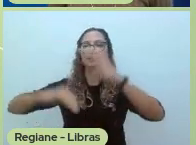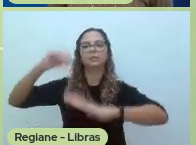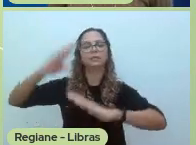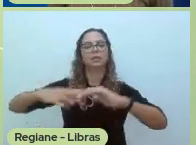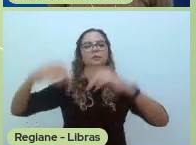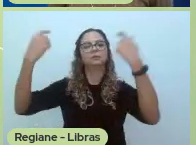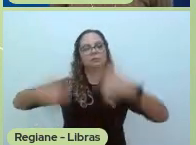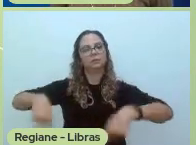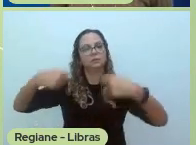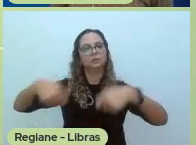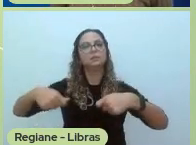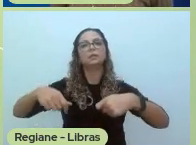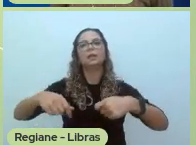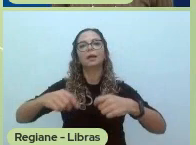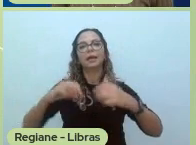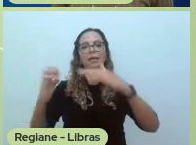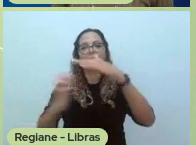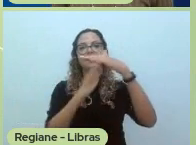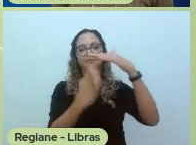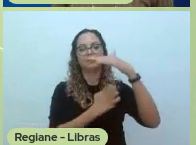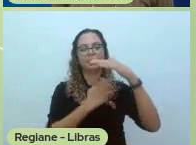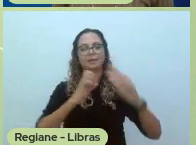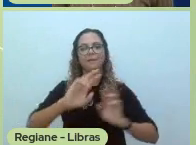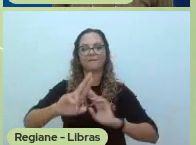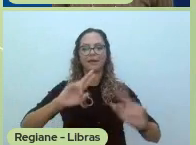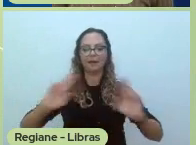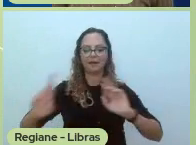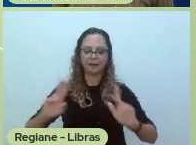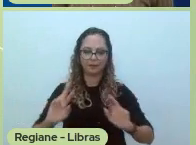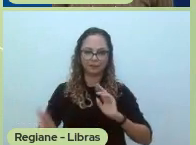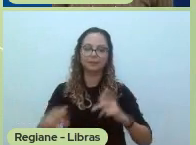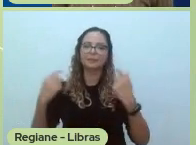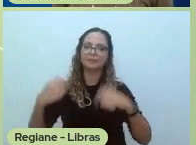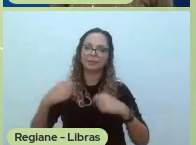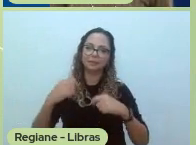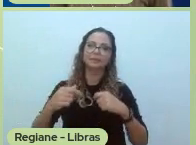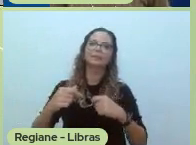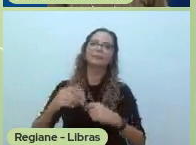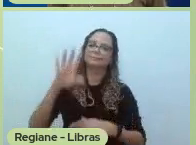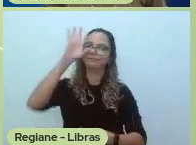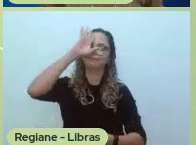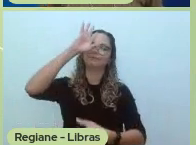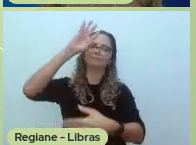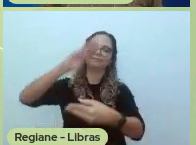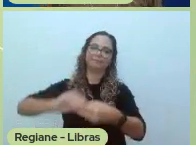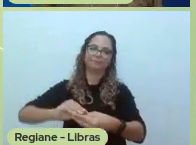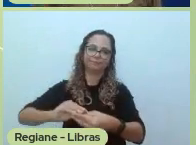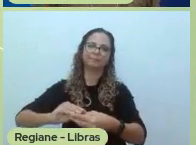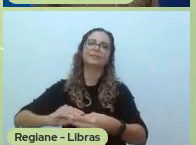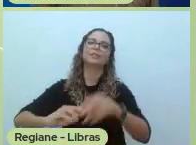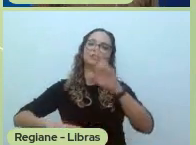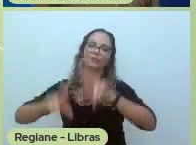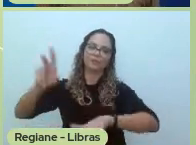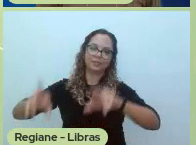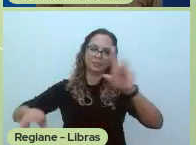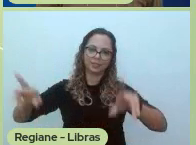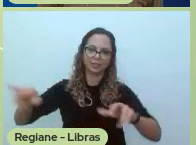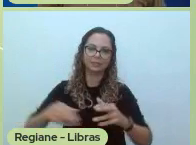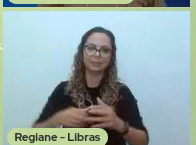e você tem que incorporar isso e aprender a lidar com essa diversidade. Perfeito. Por isso que é importante mesmo